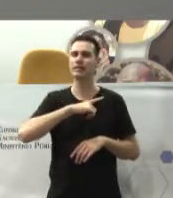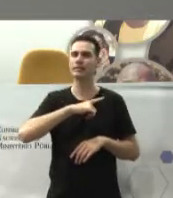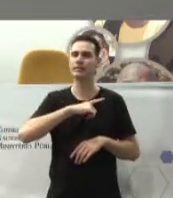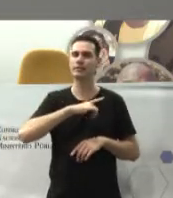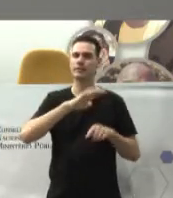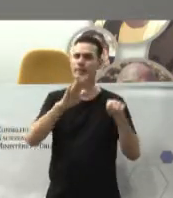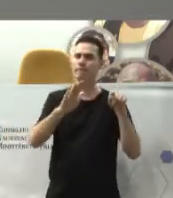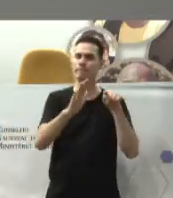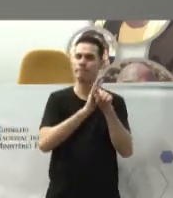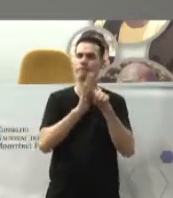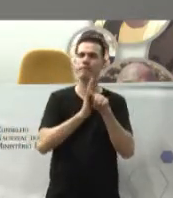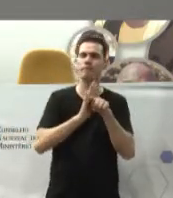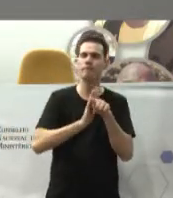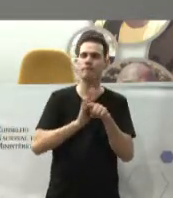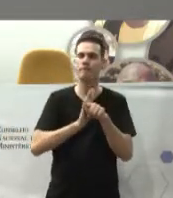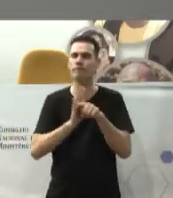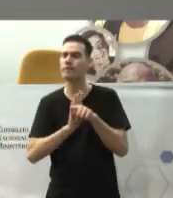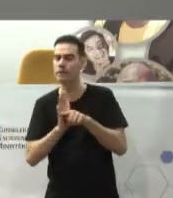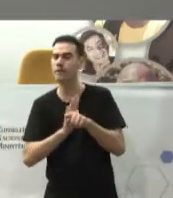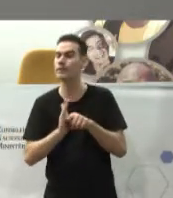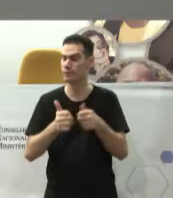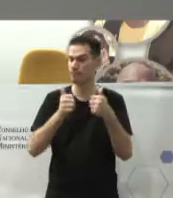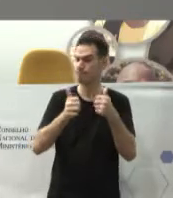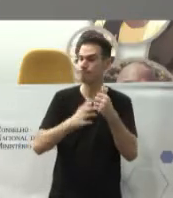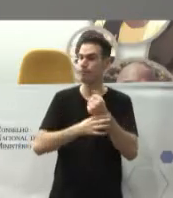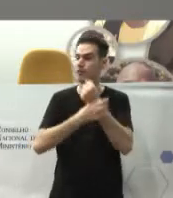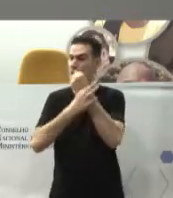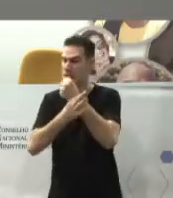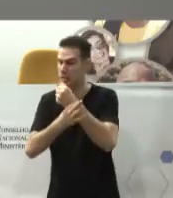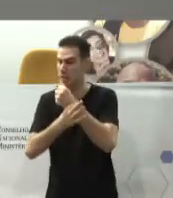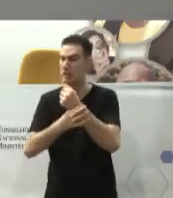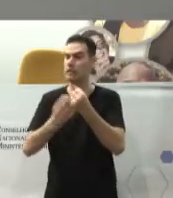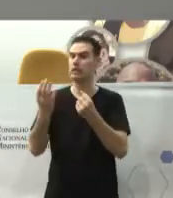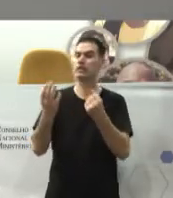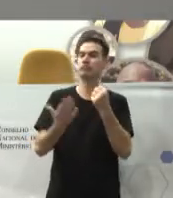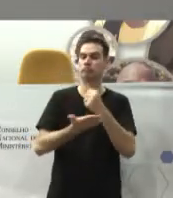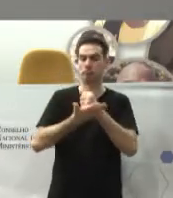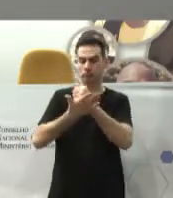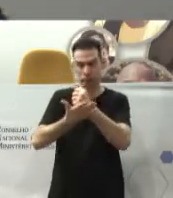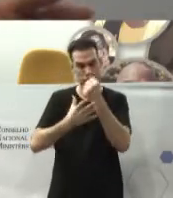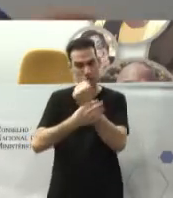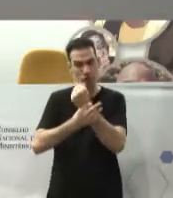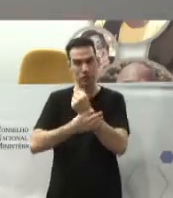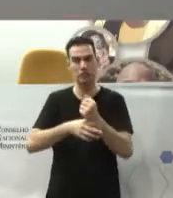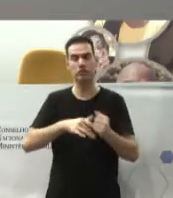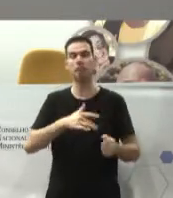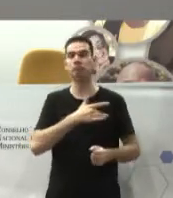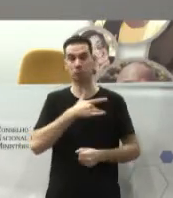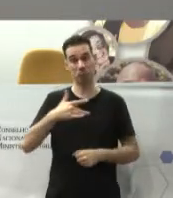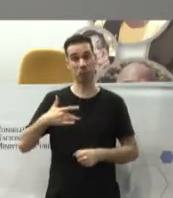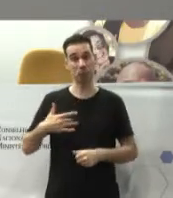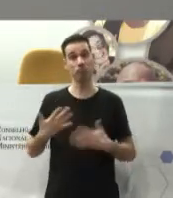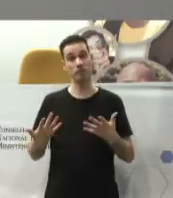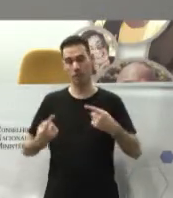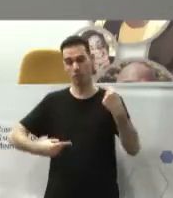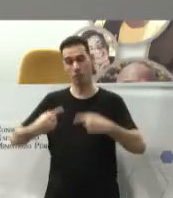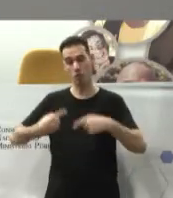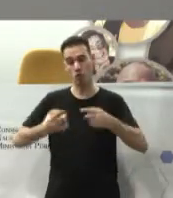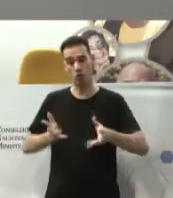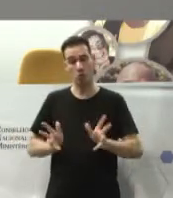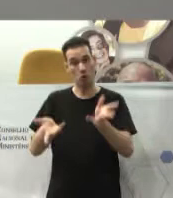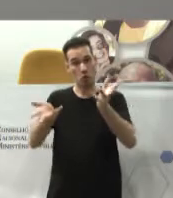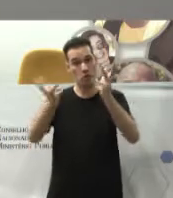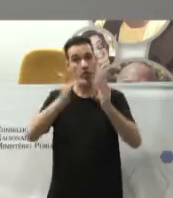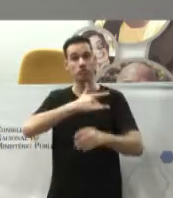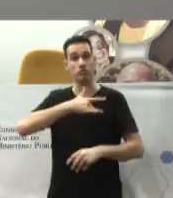corriqueiras do sistema para garantir a segurança sanitária naquilo que nós fazemos usufruto. É uma política de promoção de saúde.